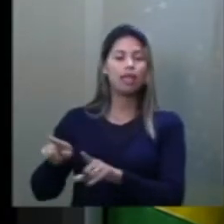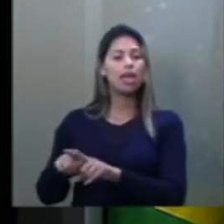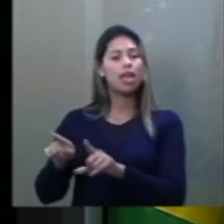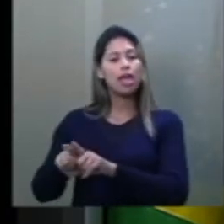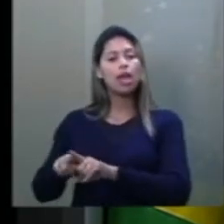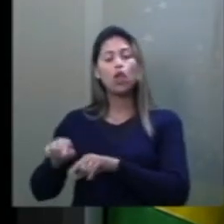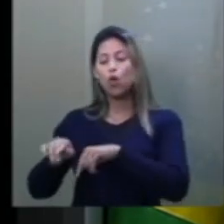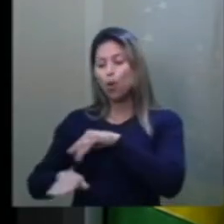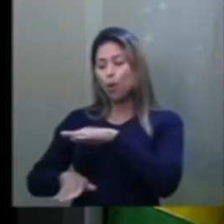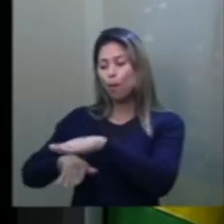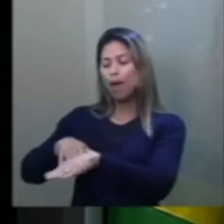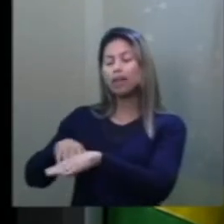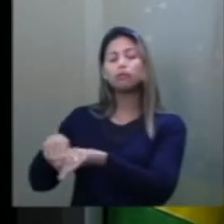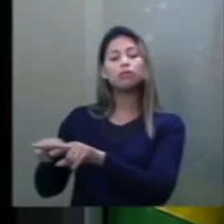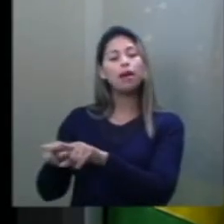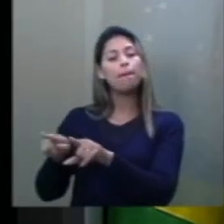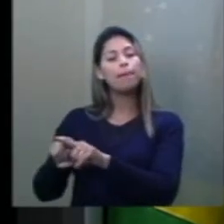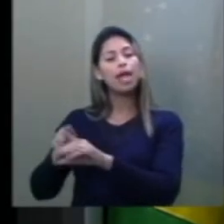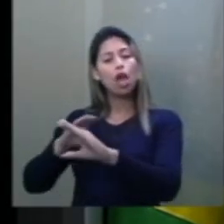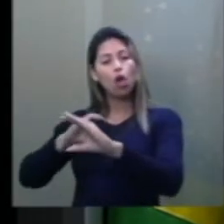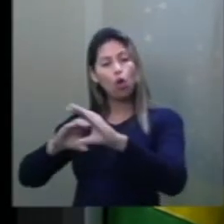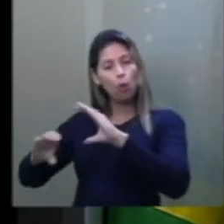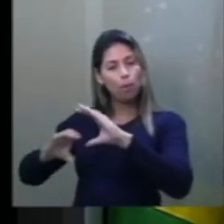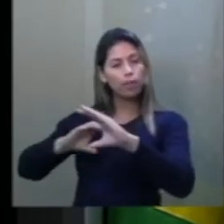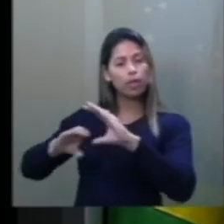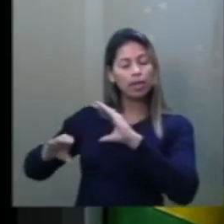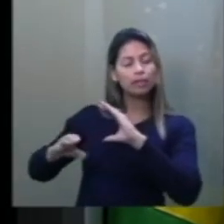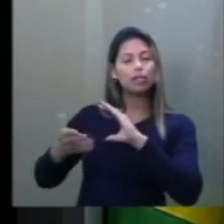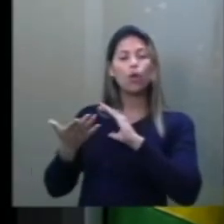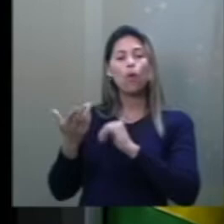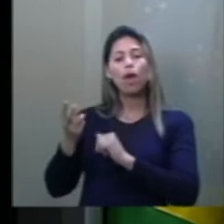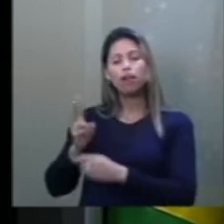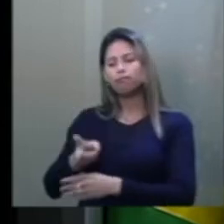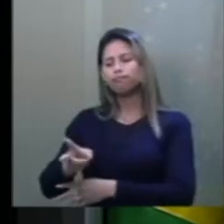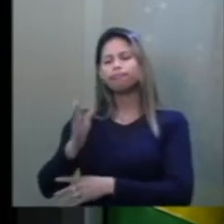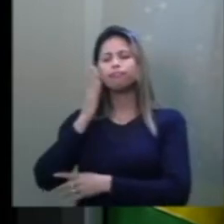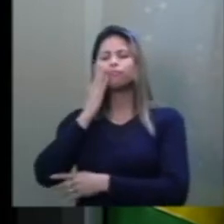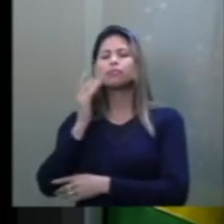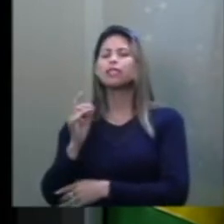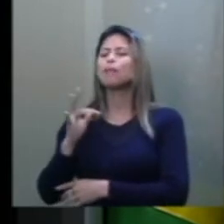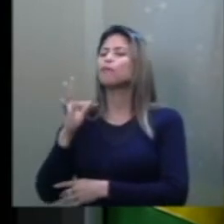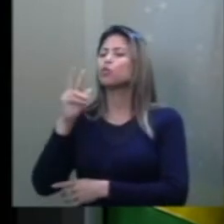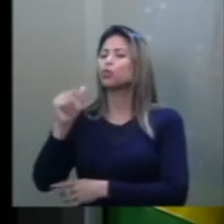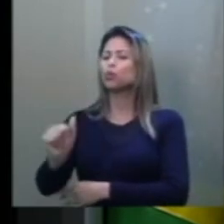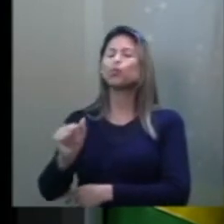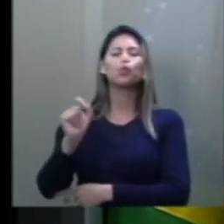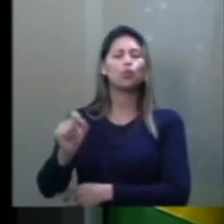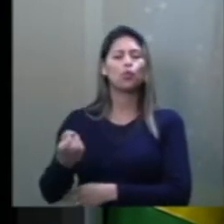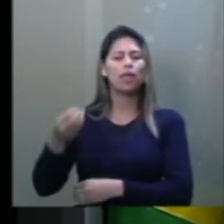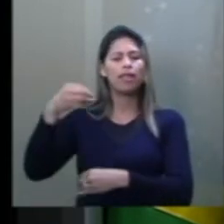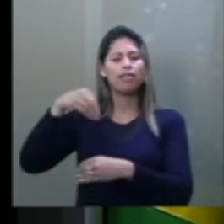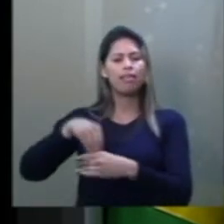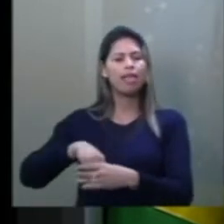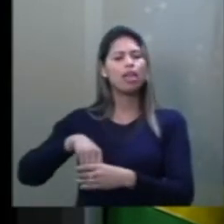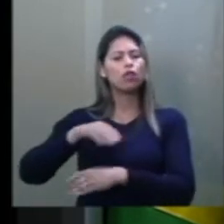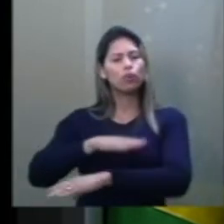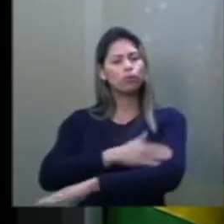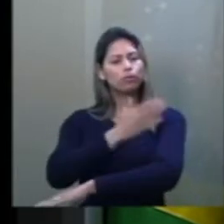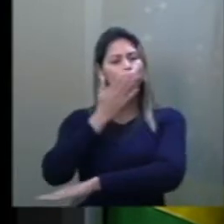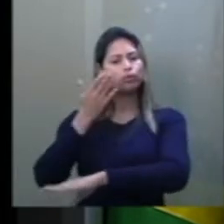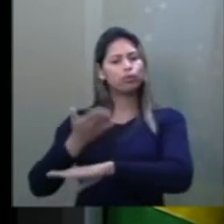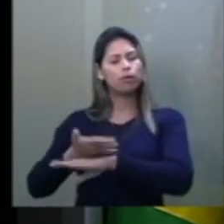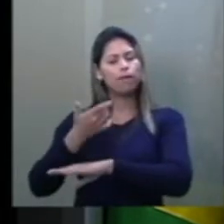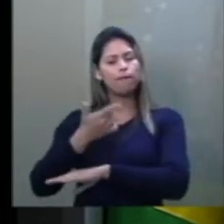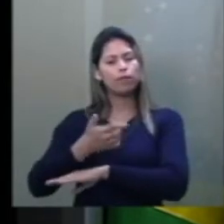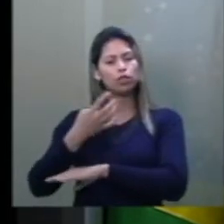24 horas por dia. Esses presos não possuem mais vulgos, não têm acesso